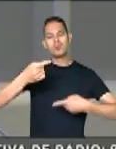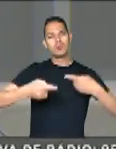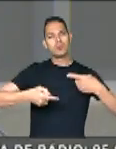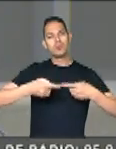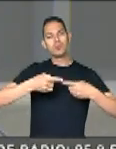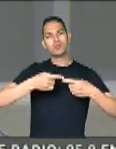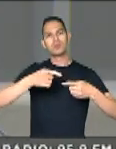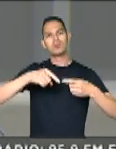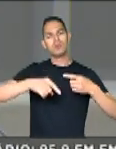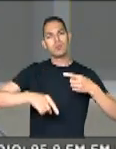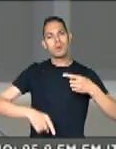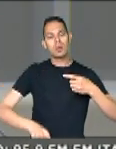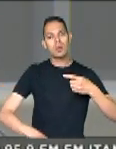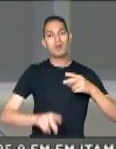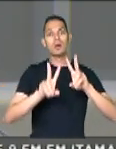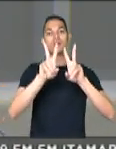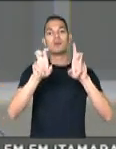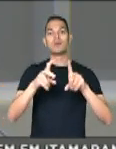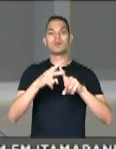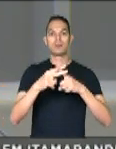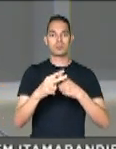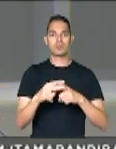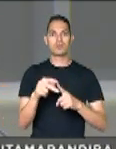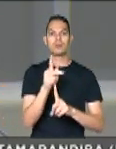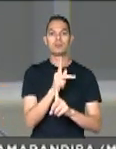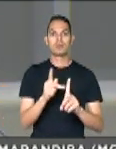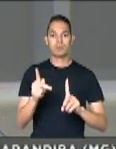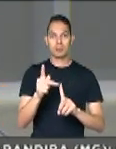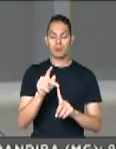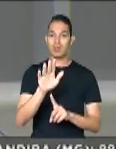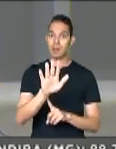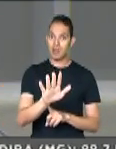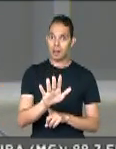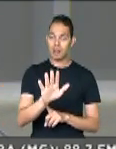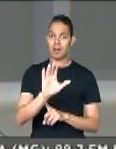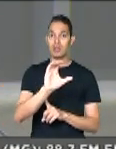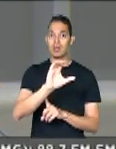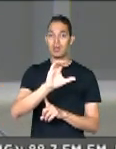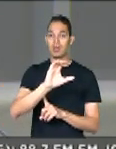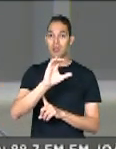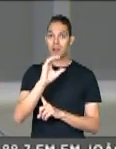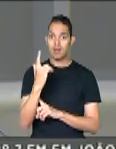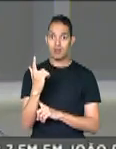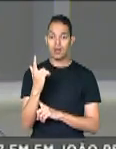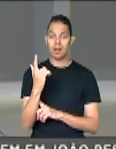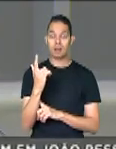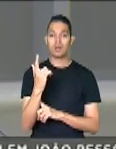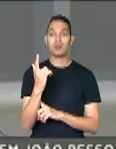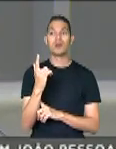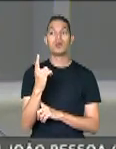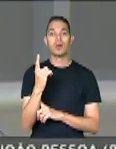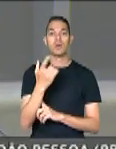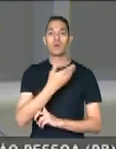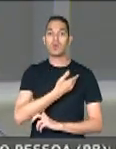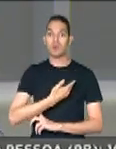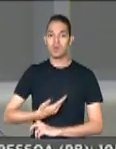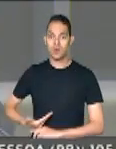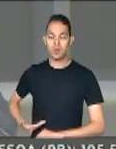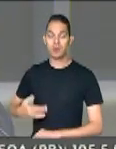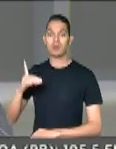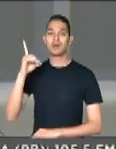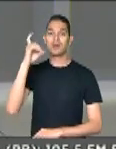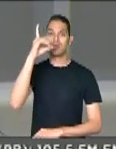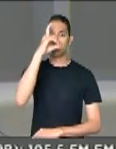a questão da reforma da Previdência. Mas fica claro que o governo tem dificuldade de